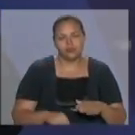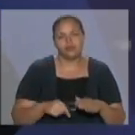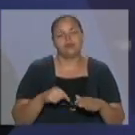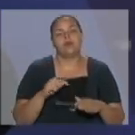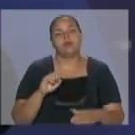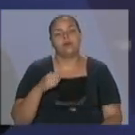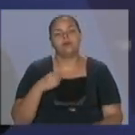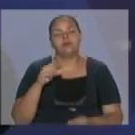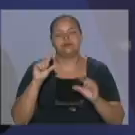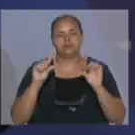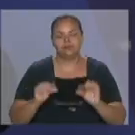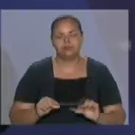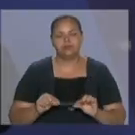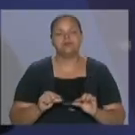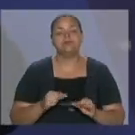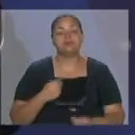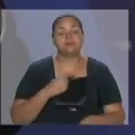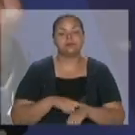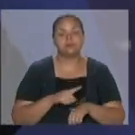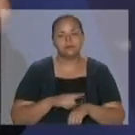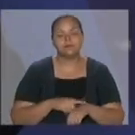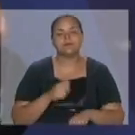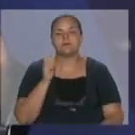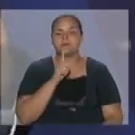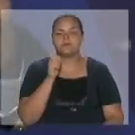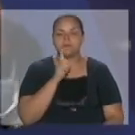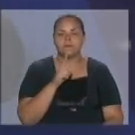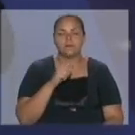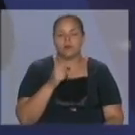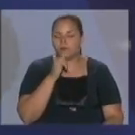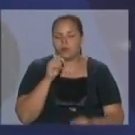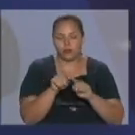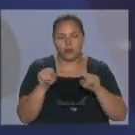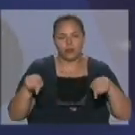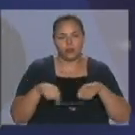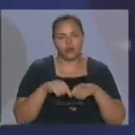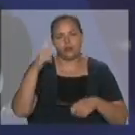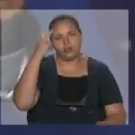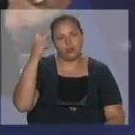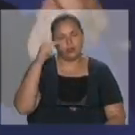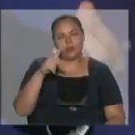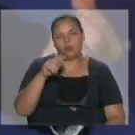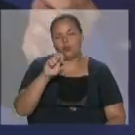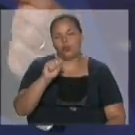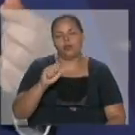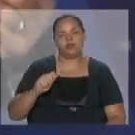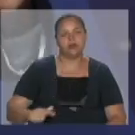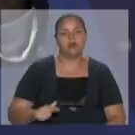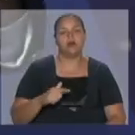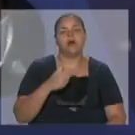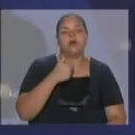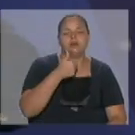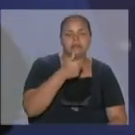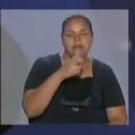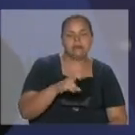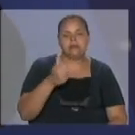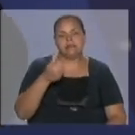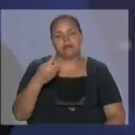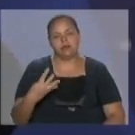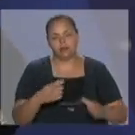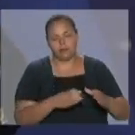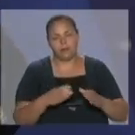reduzir o tempo de furo, e alta produtividade. Um campo normal no pós-sal, você tira 15, 14, 20 mil barris